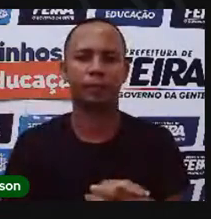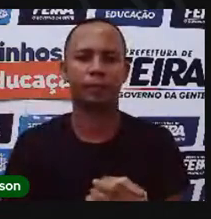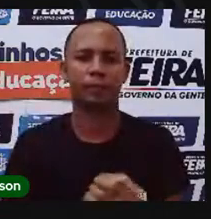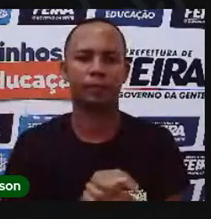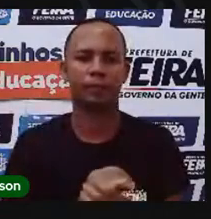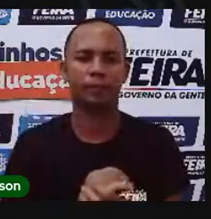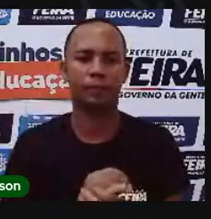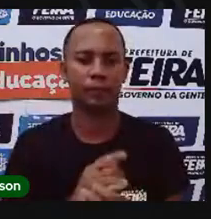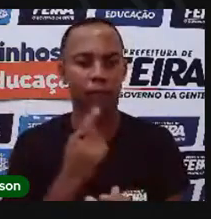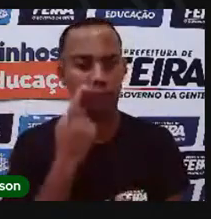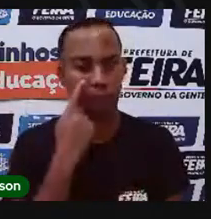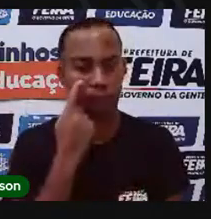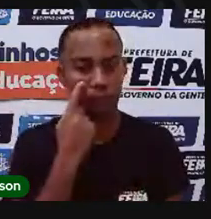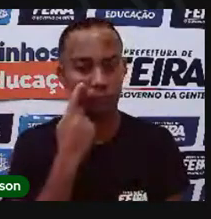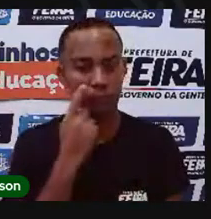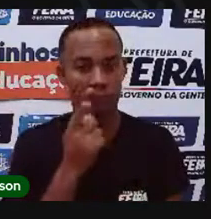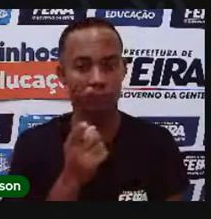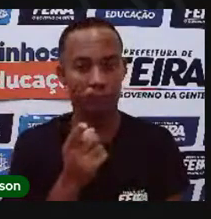Olha.